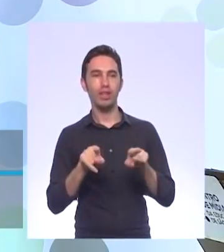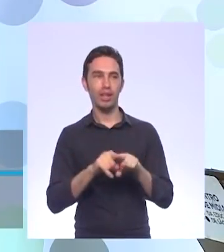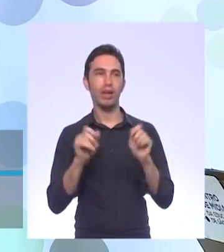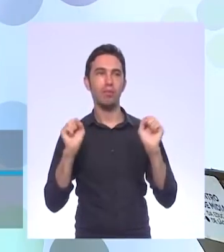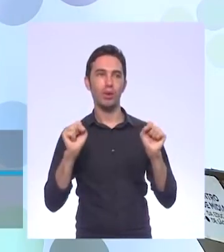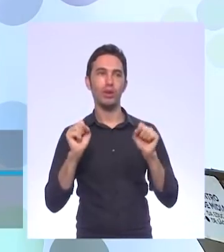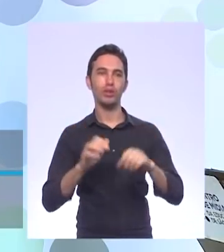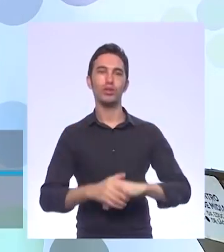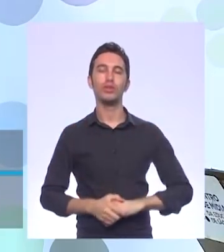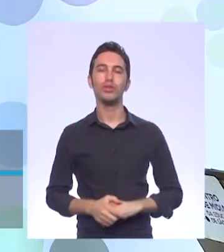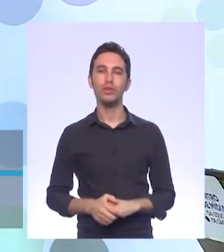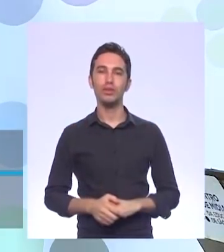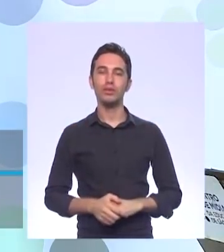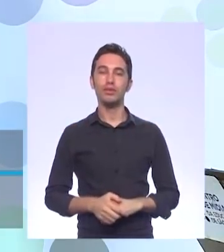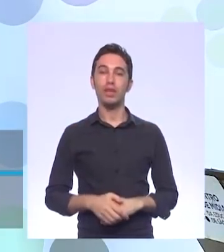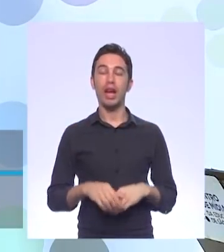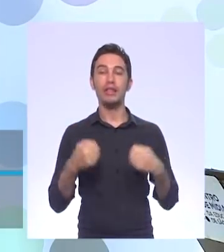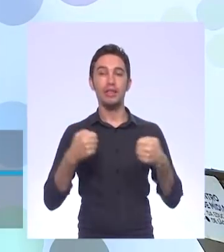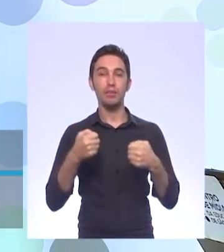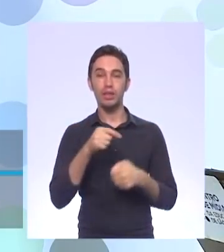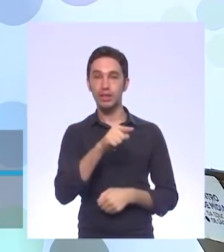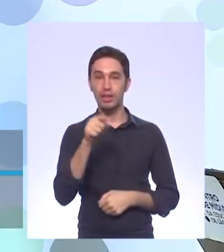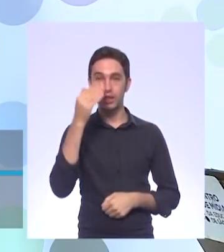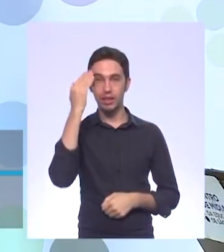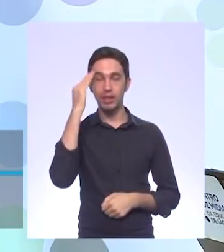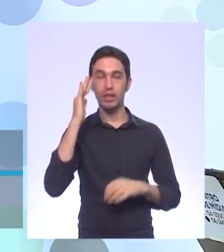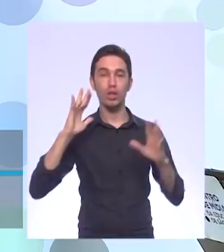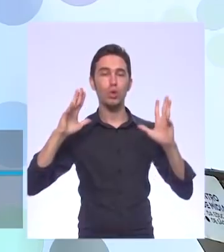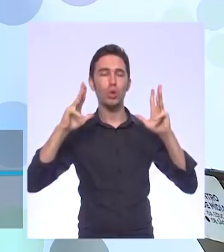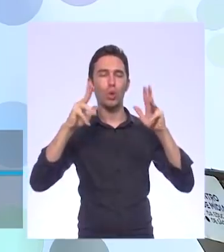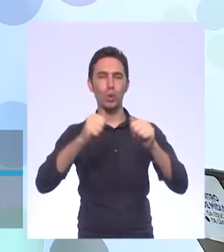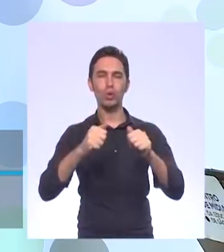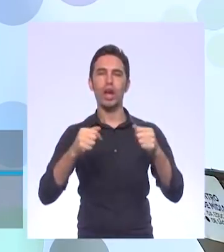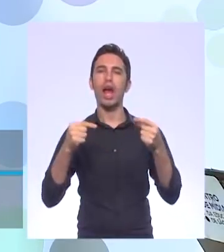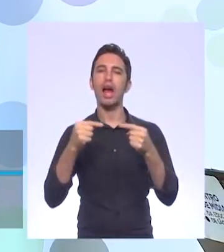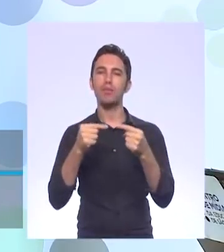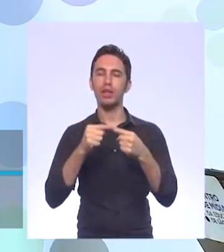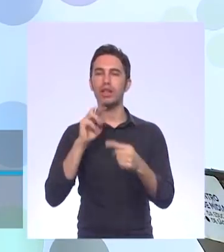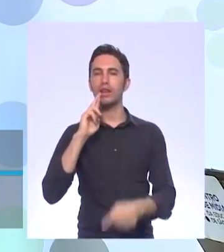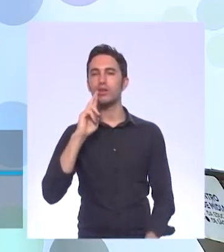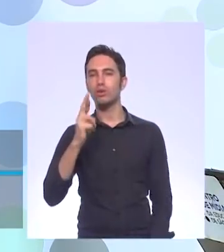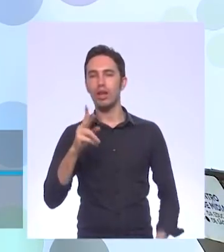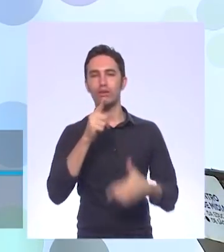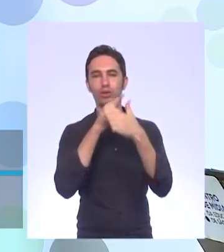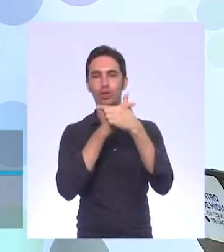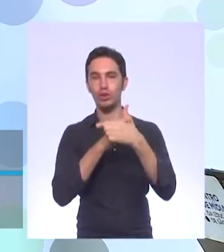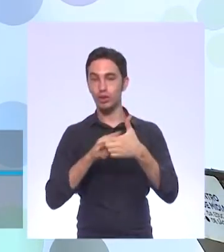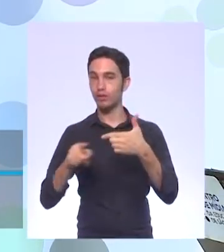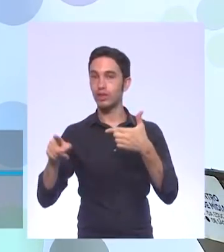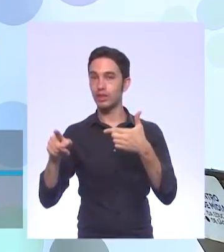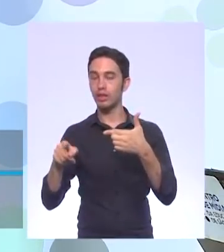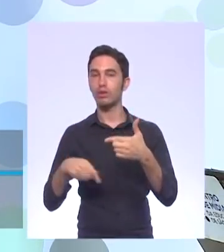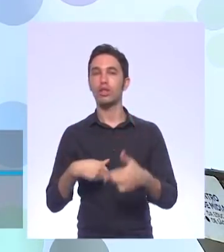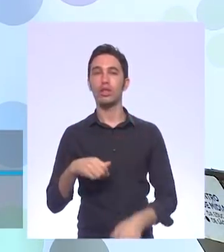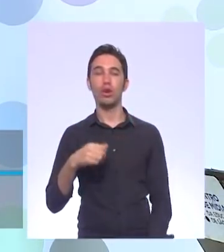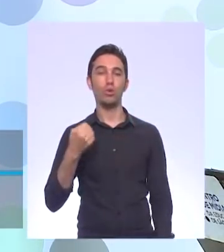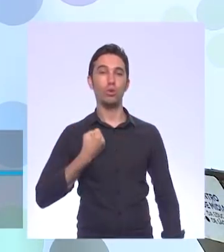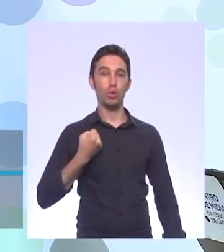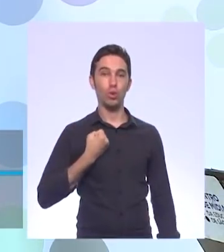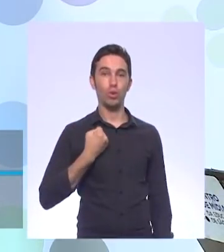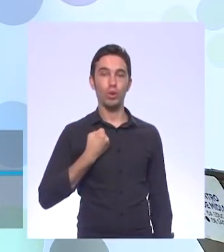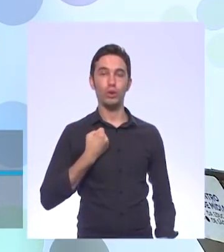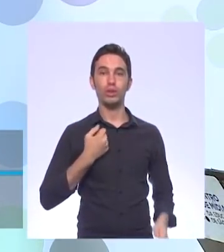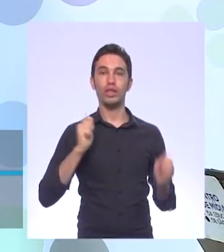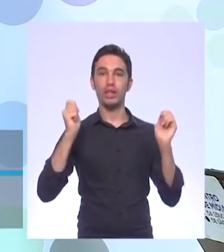sobre o número de baixo o que vocês têm que entender que todos esses números são resultados de divisões tá números racionais